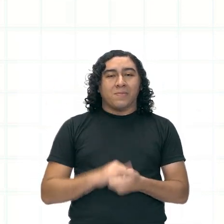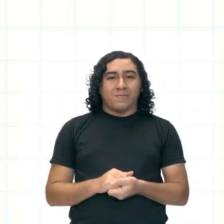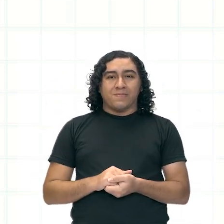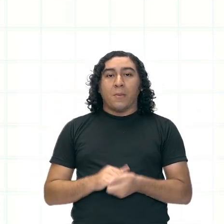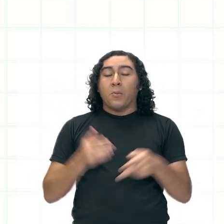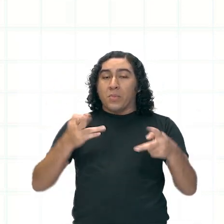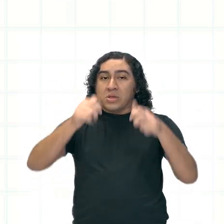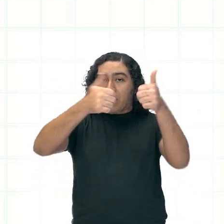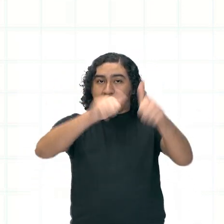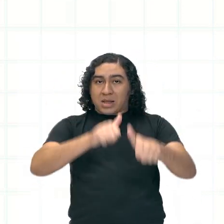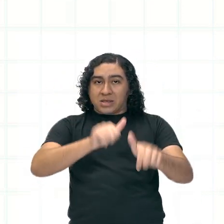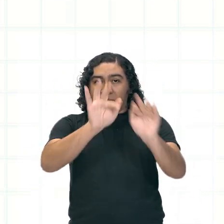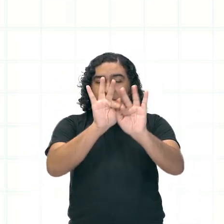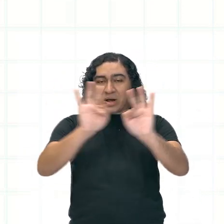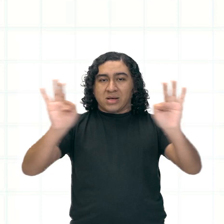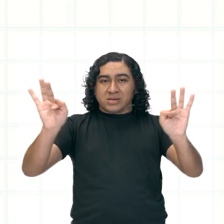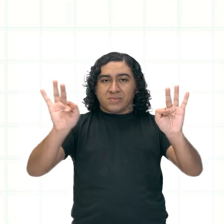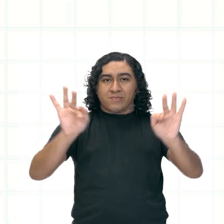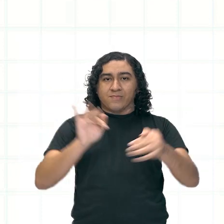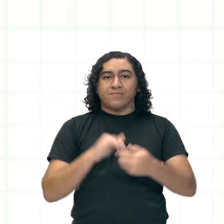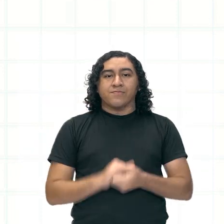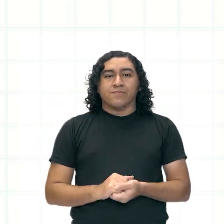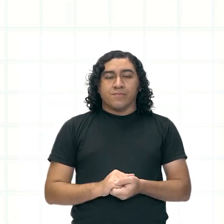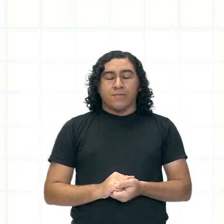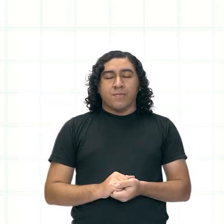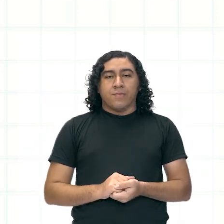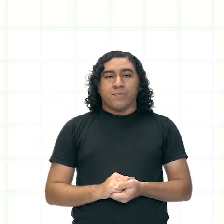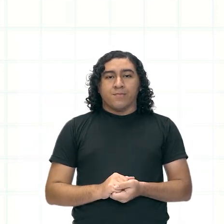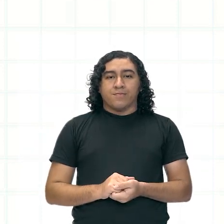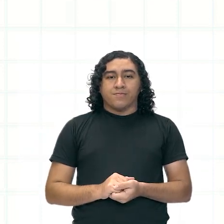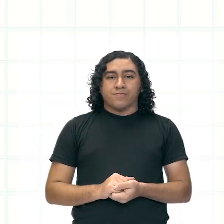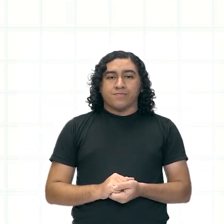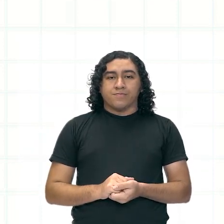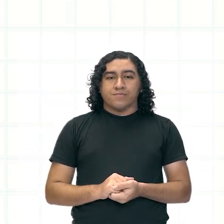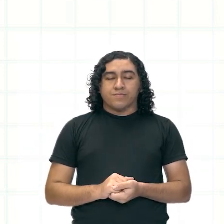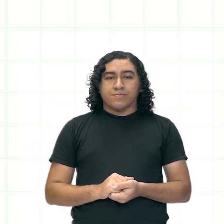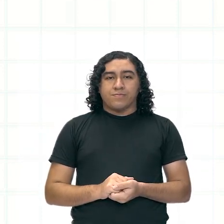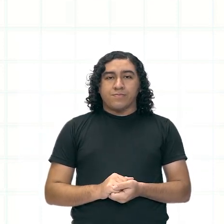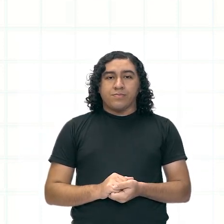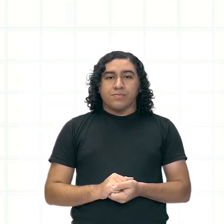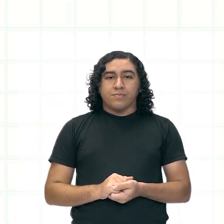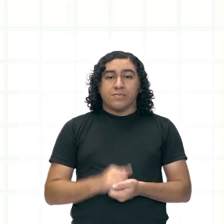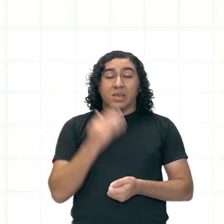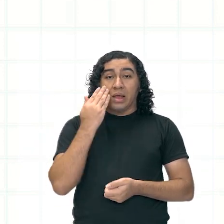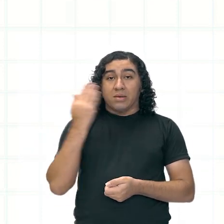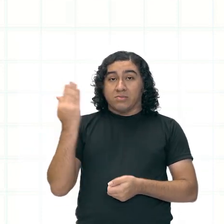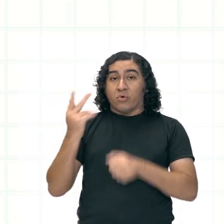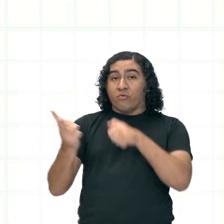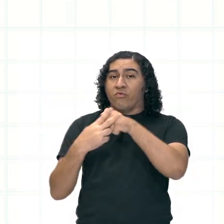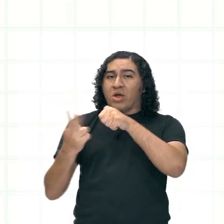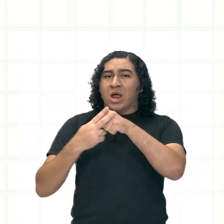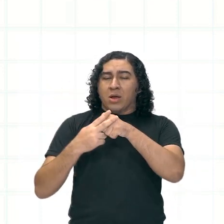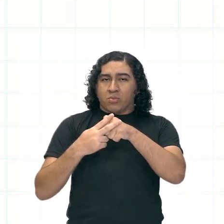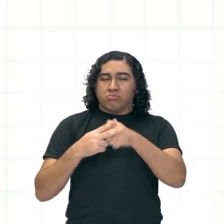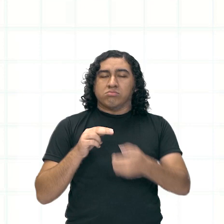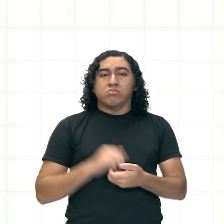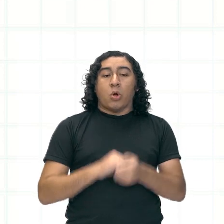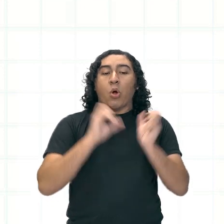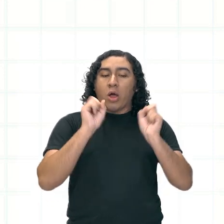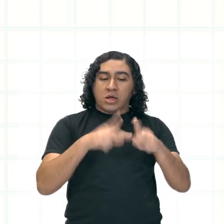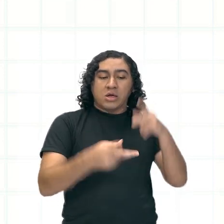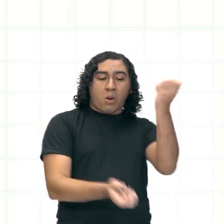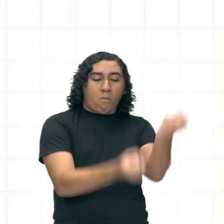ação. Observem, queimaram a área de natureza. Queimaram a área de natureza. Quem queimou,